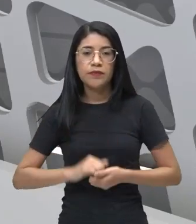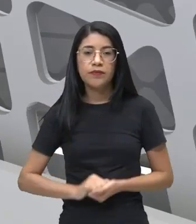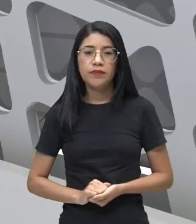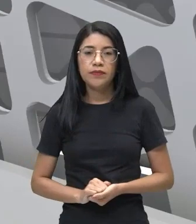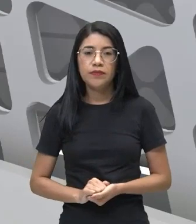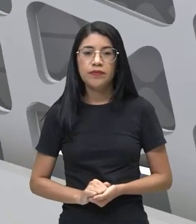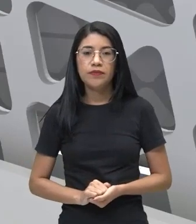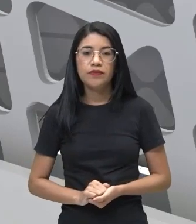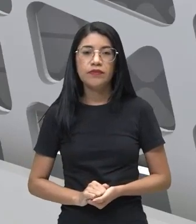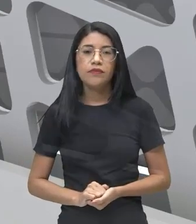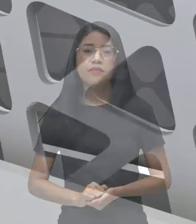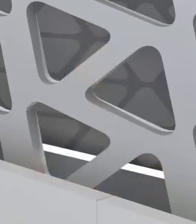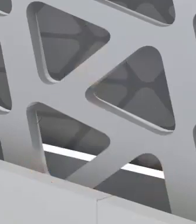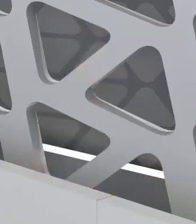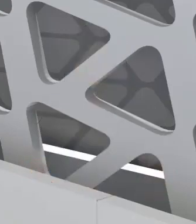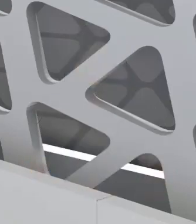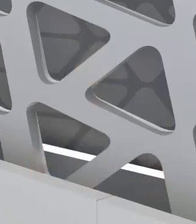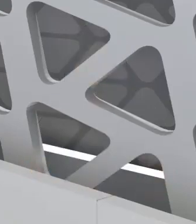comigo.